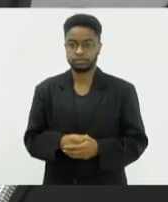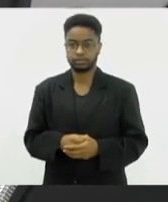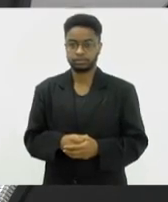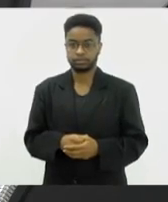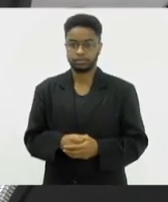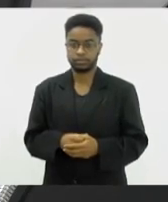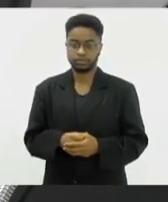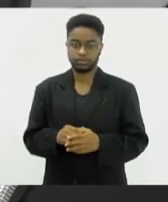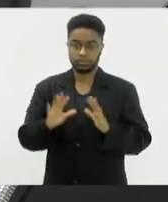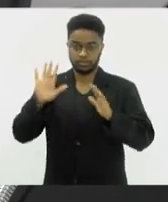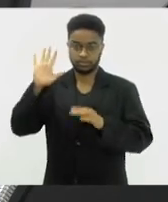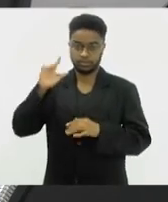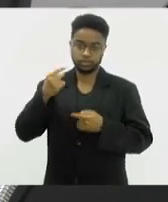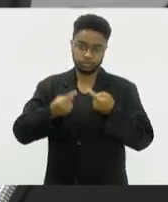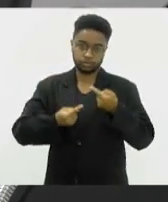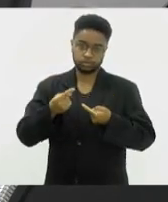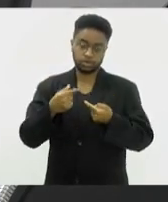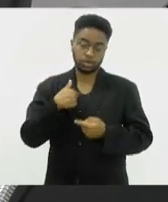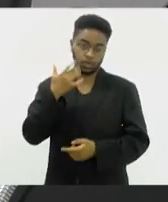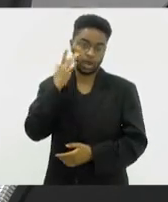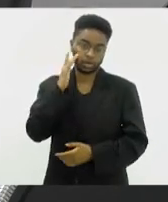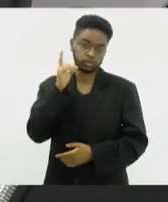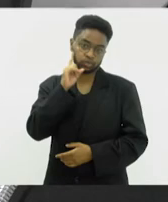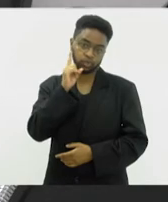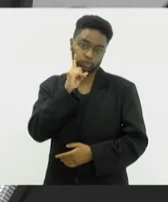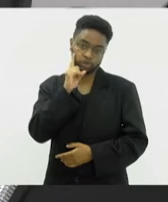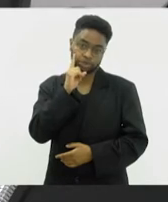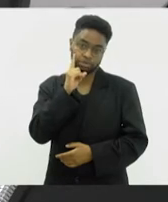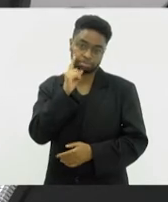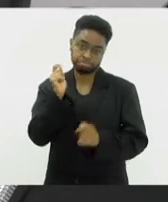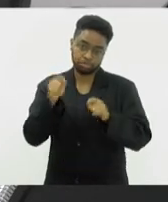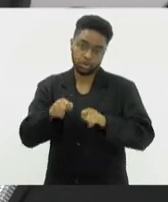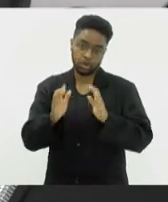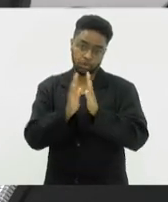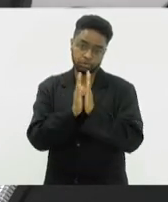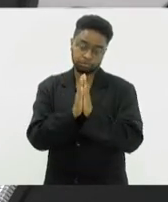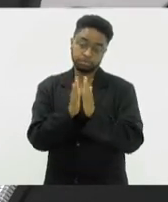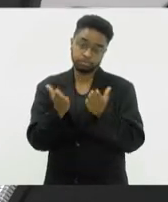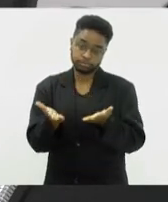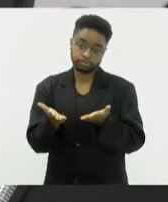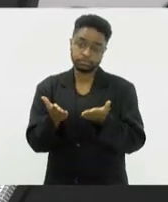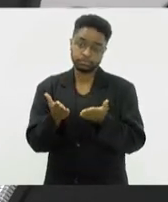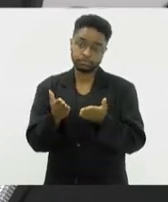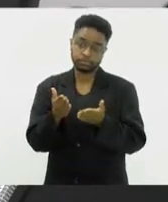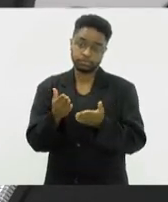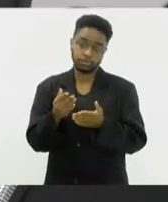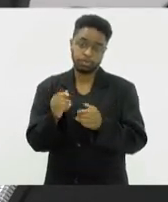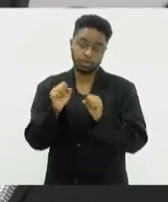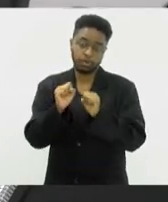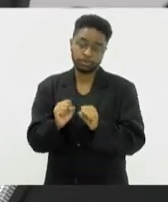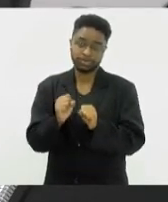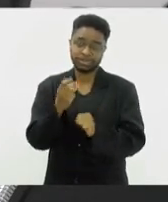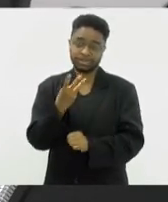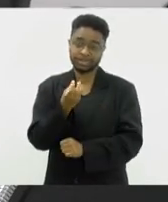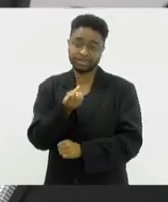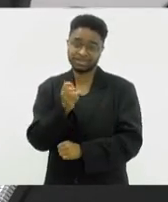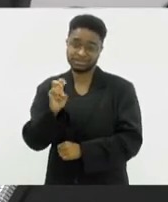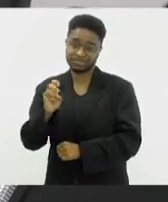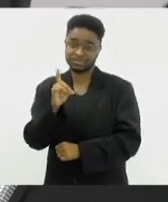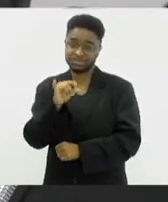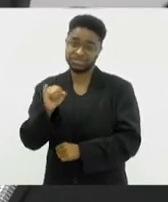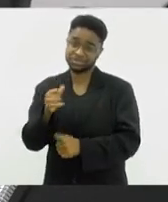para discutir, como eu acho que todo dia é dia de oração, a gente consagrar os 365 dias é muito bom,